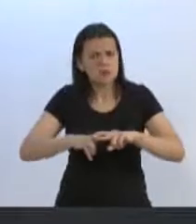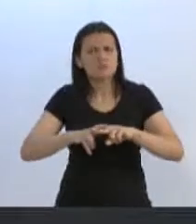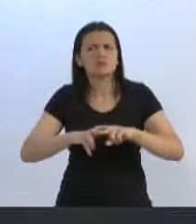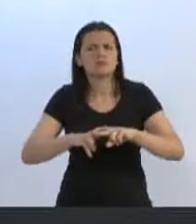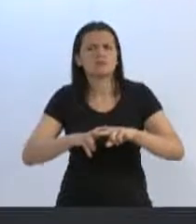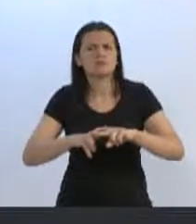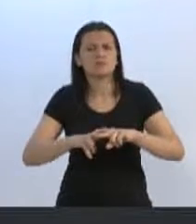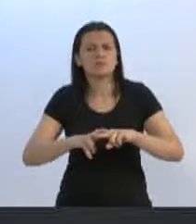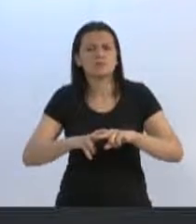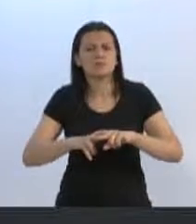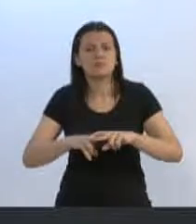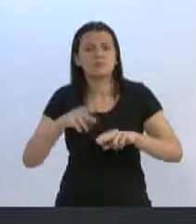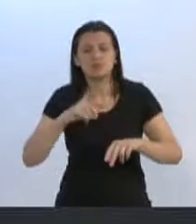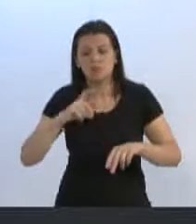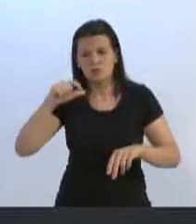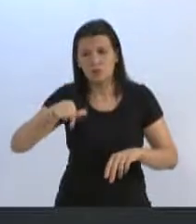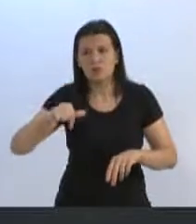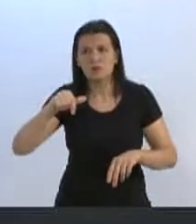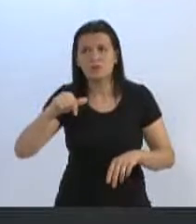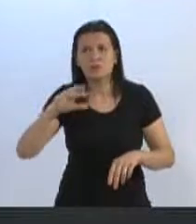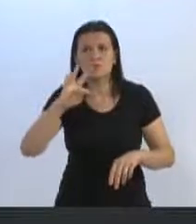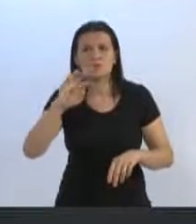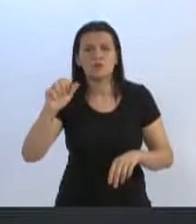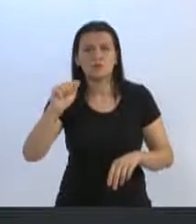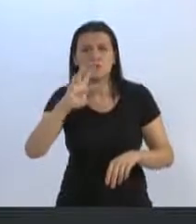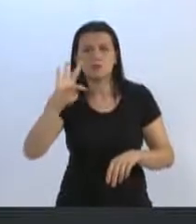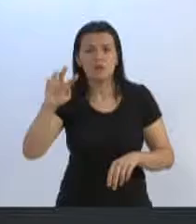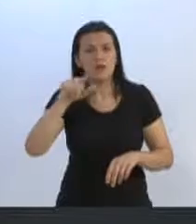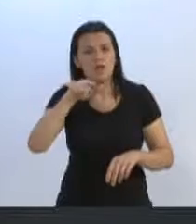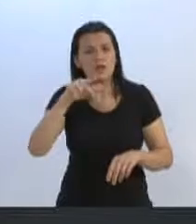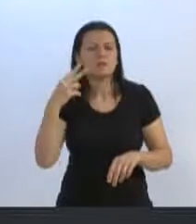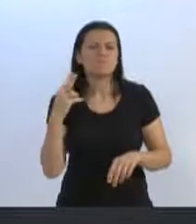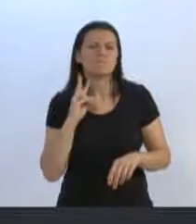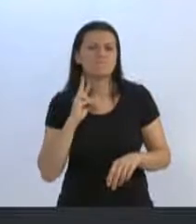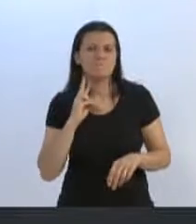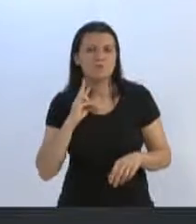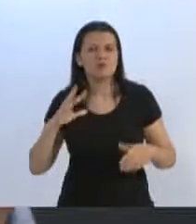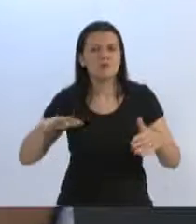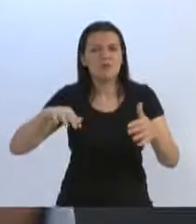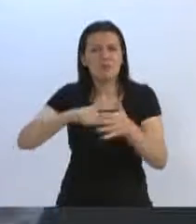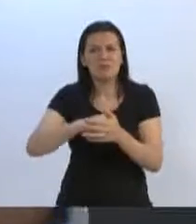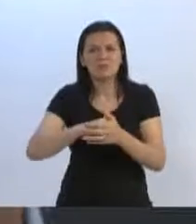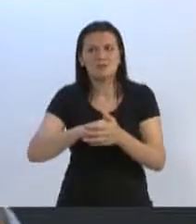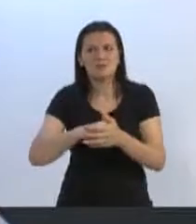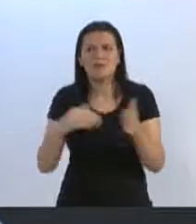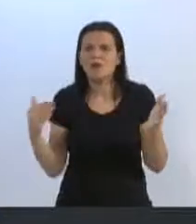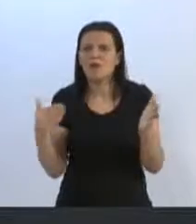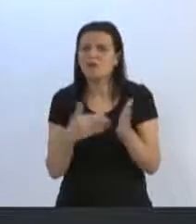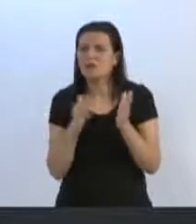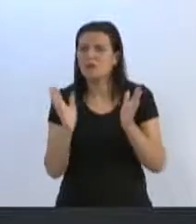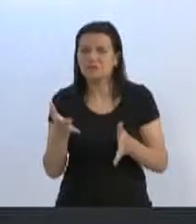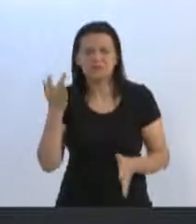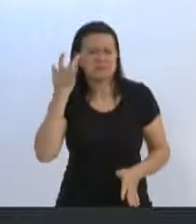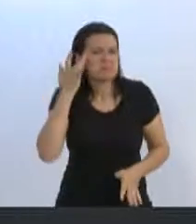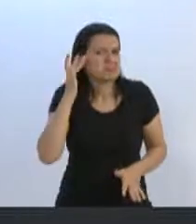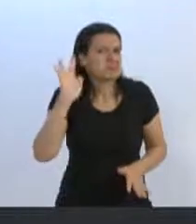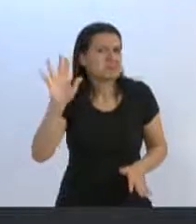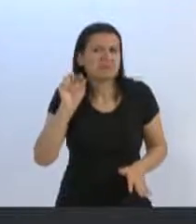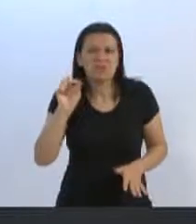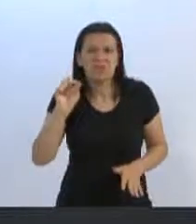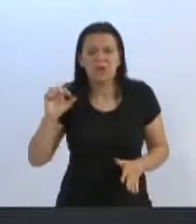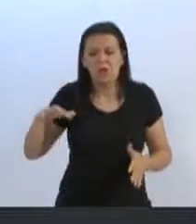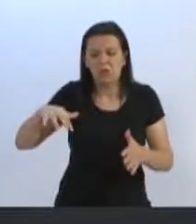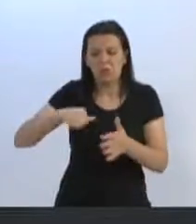aqui, inclusive, o Tatá, que está aqui conosco, que é vítima também de um acidente de trânsito, e que até hoje ele não sabe quem foi que o